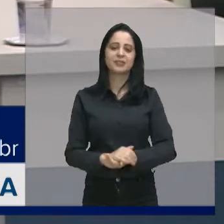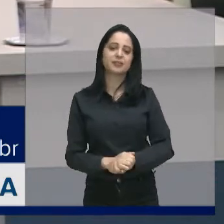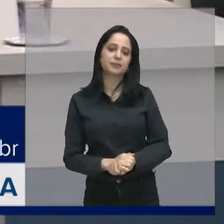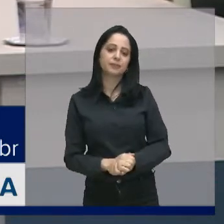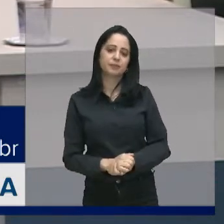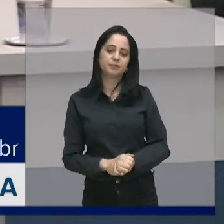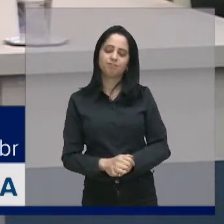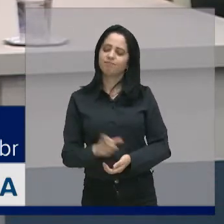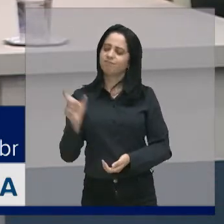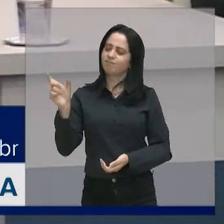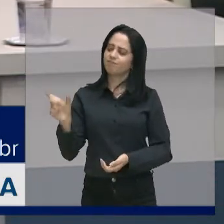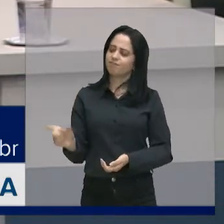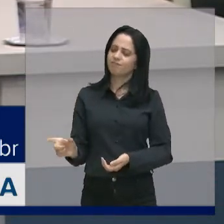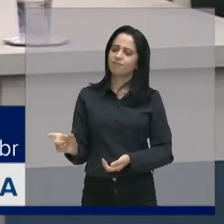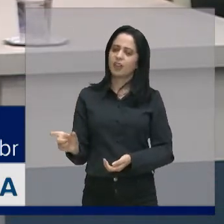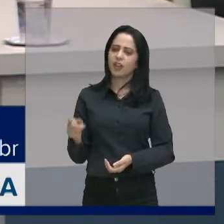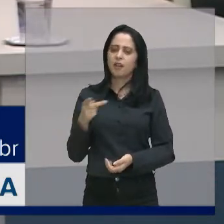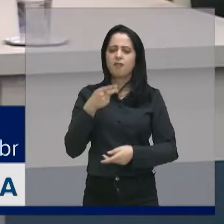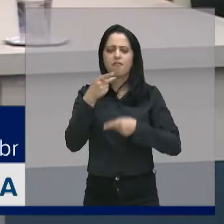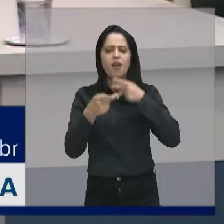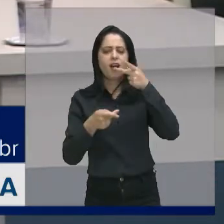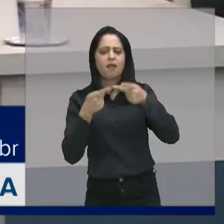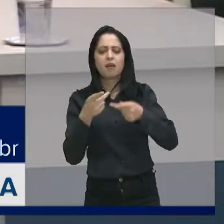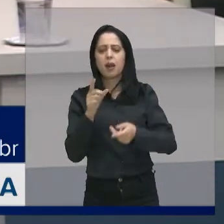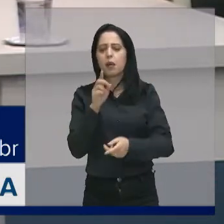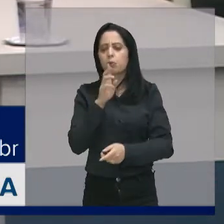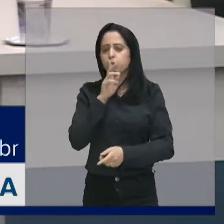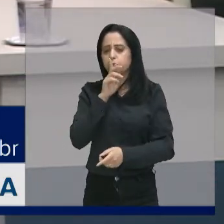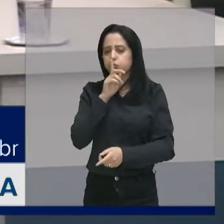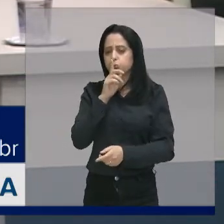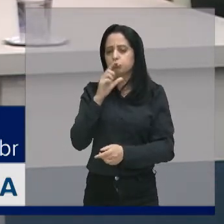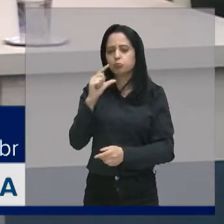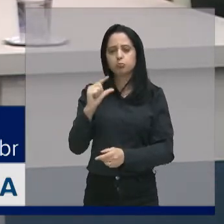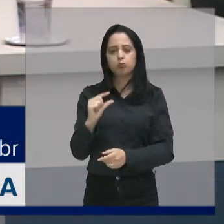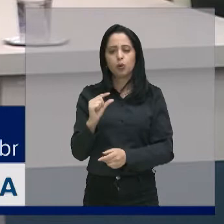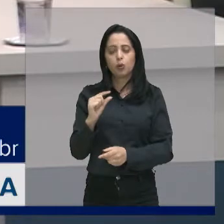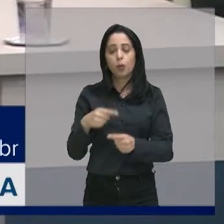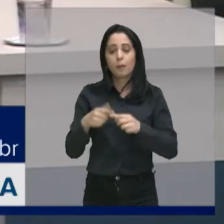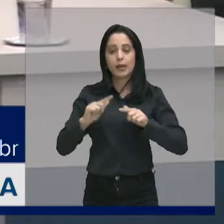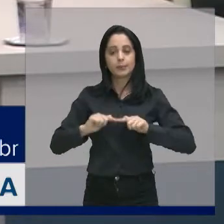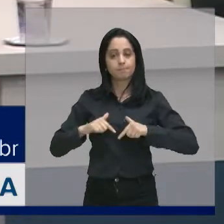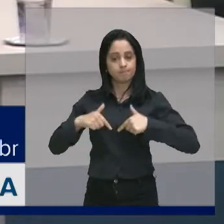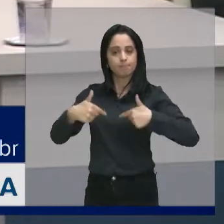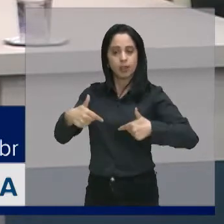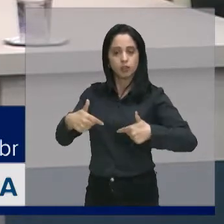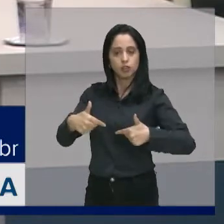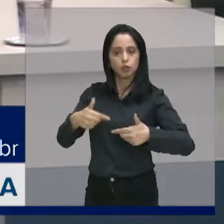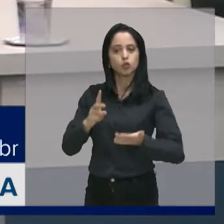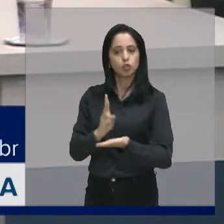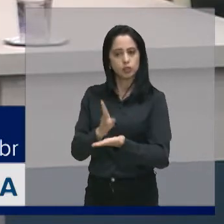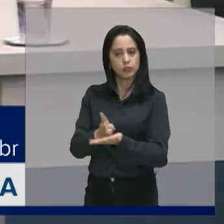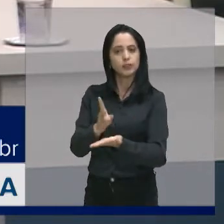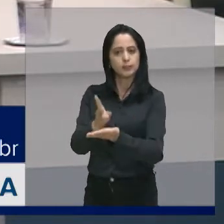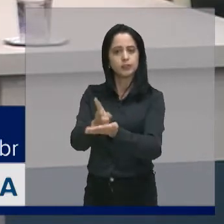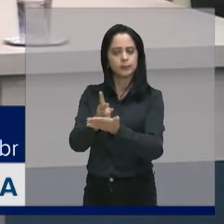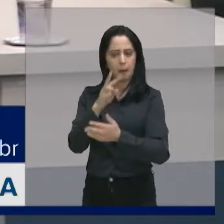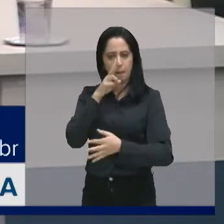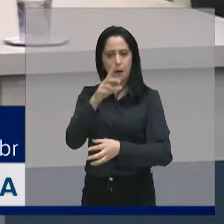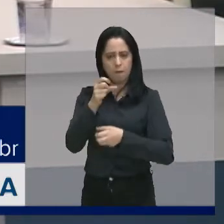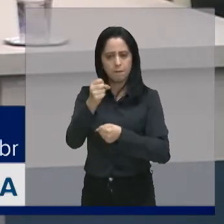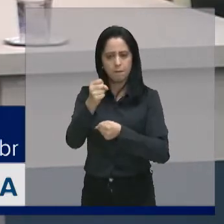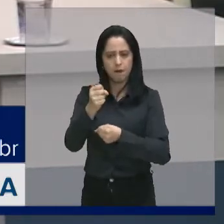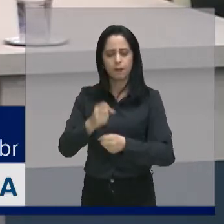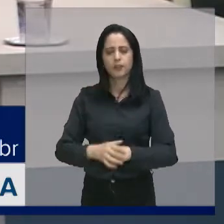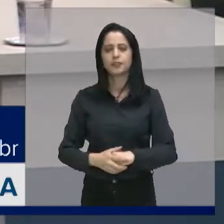Era um homem de poucas palavras, mas de muita ação. Tio Walter, como era carinhosamente chamado por alguns